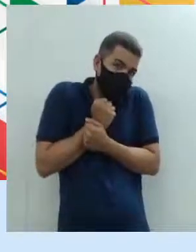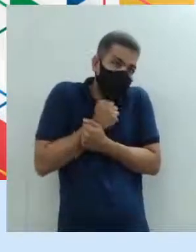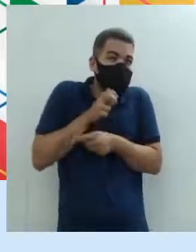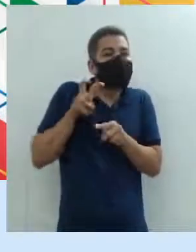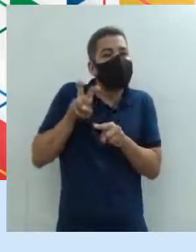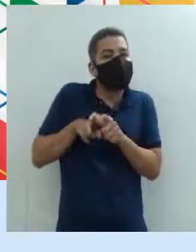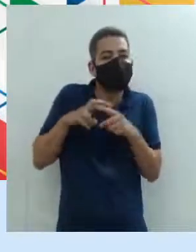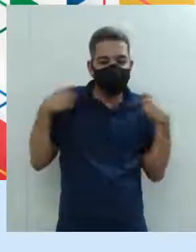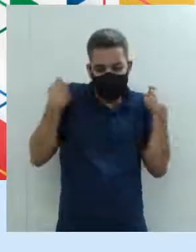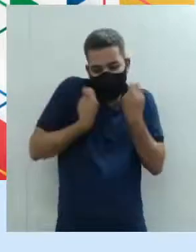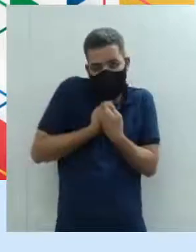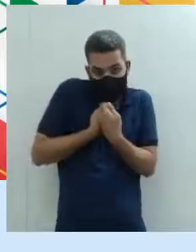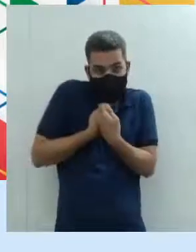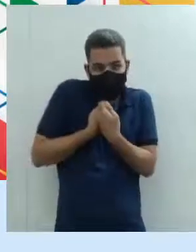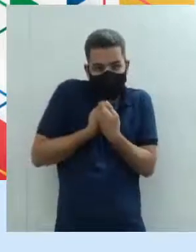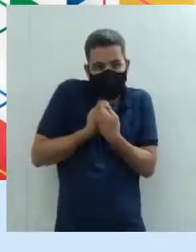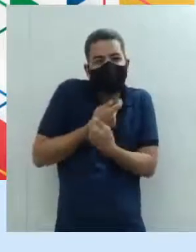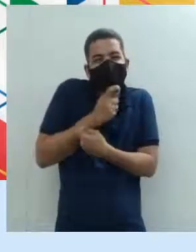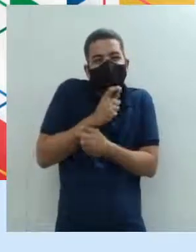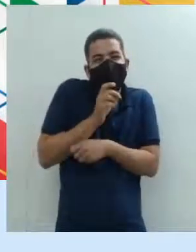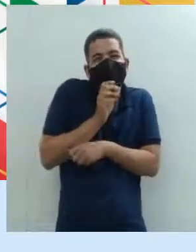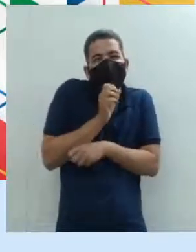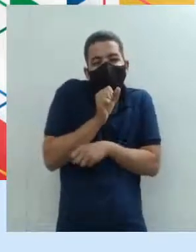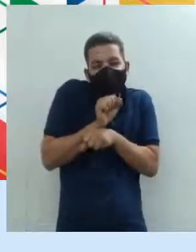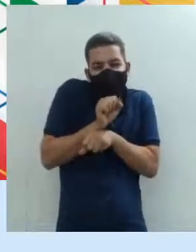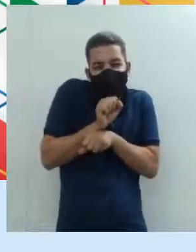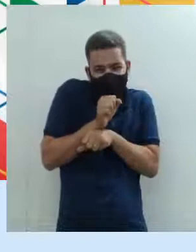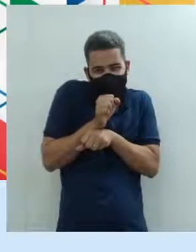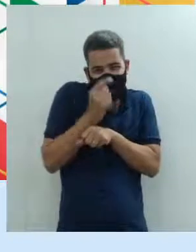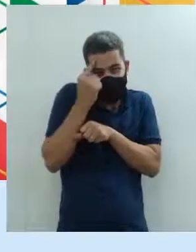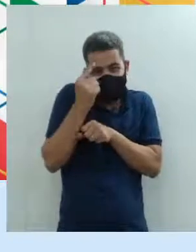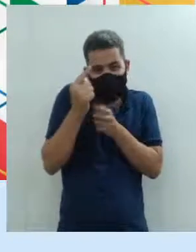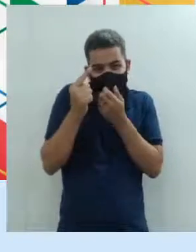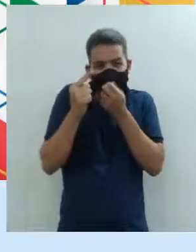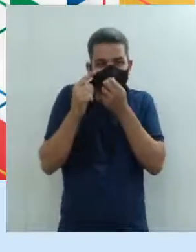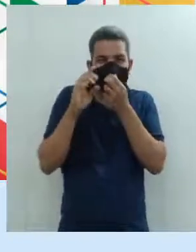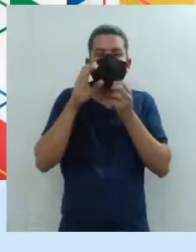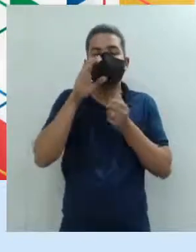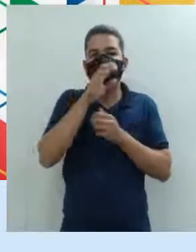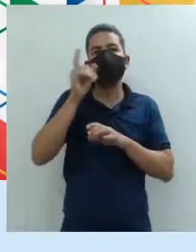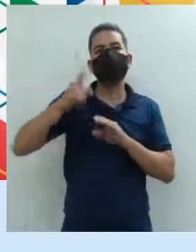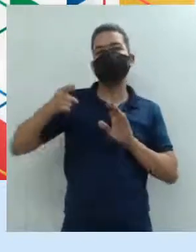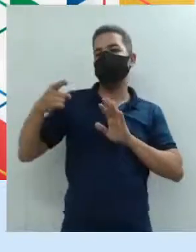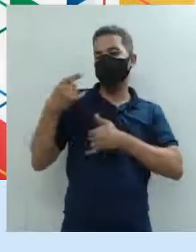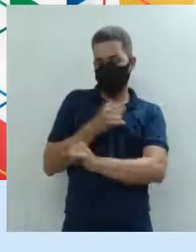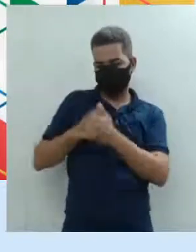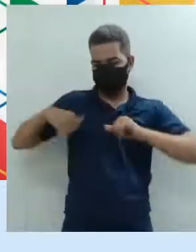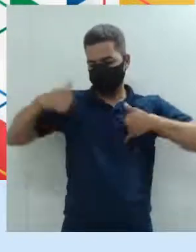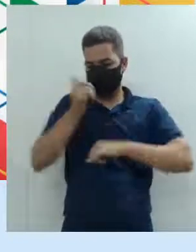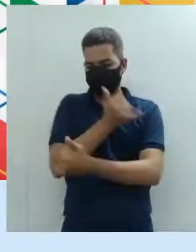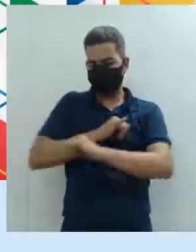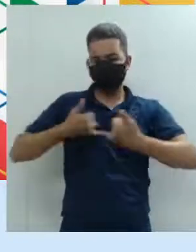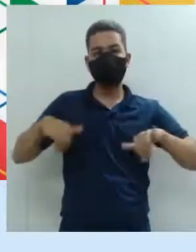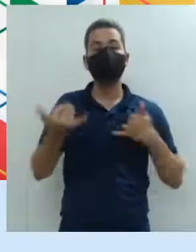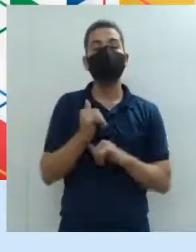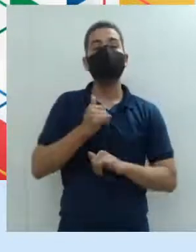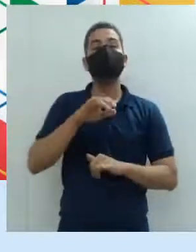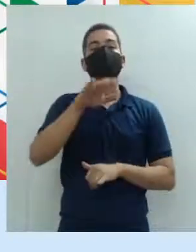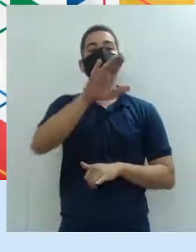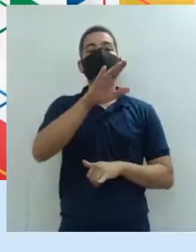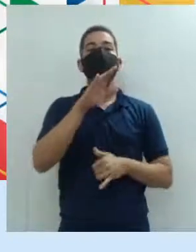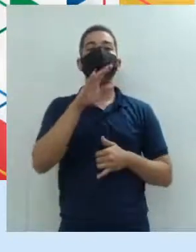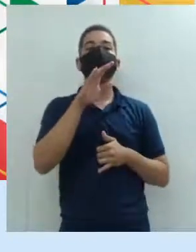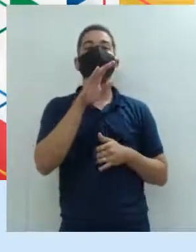você fica todo agasalhado. Então, o calor é isso mesmo. É as partículas movimentando para um lado e para o outro. Já quando eu tenho uma